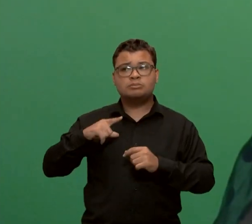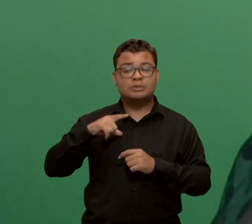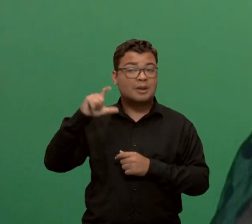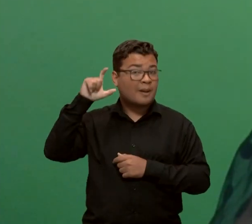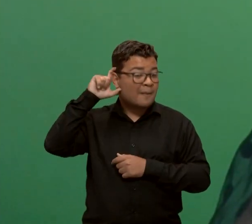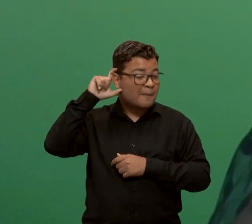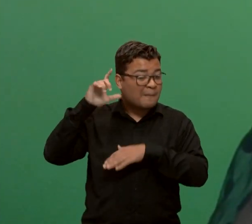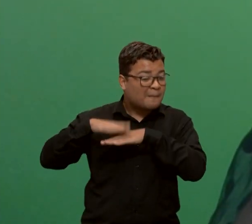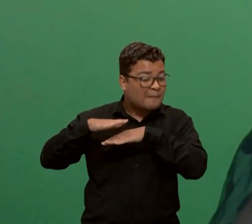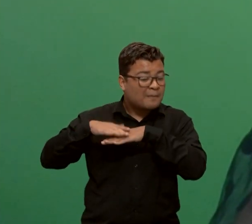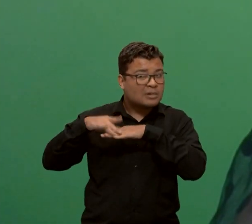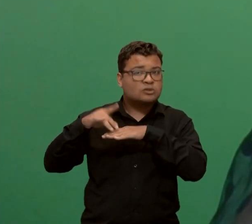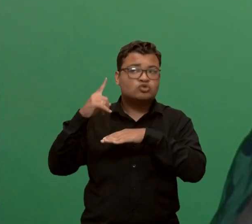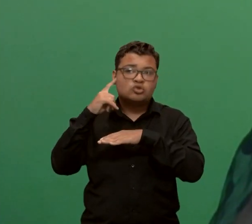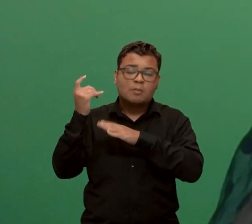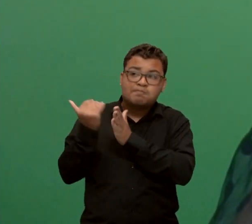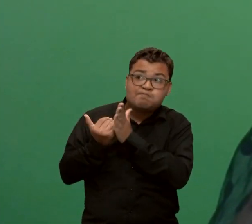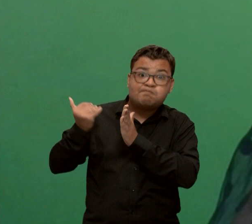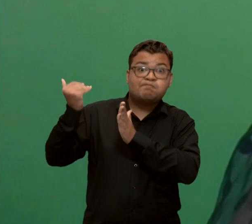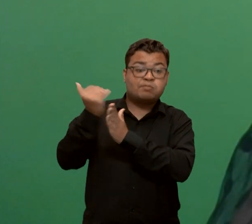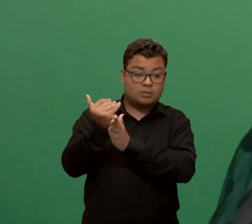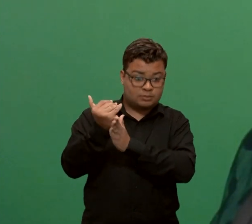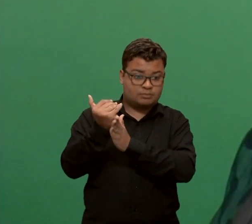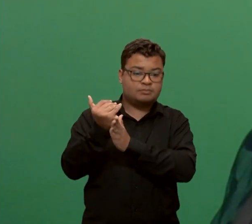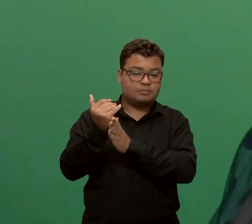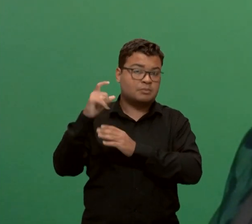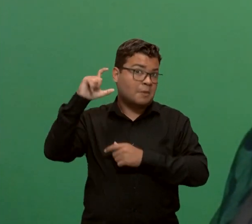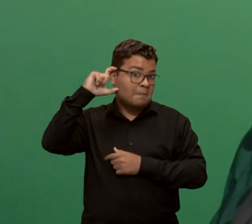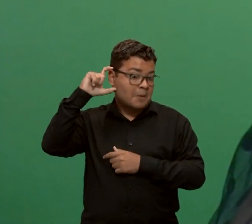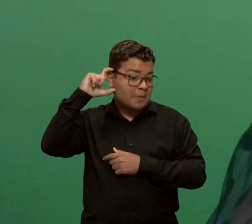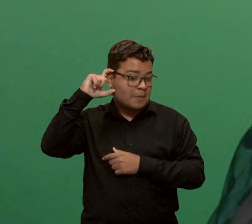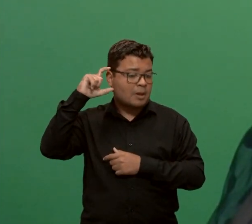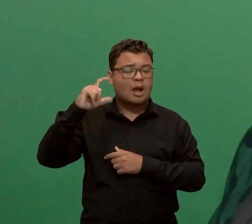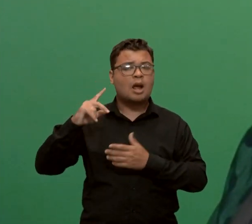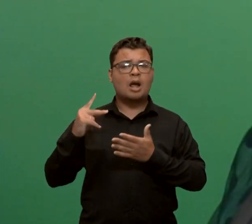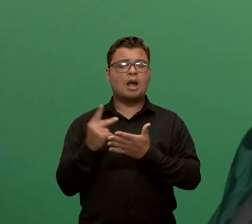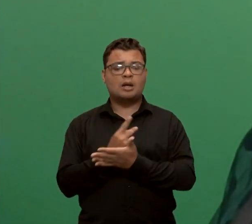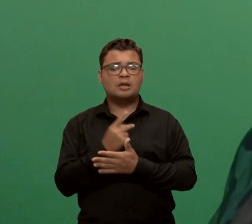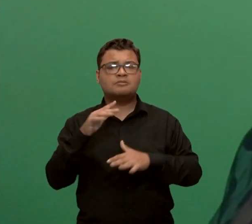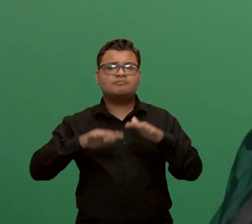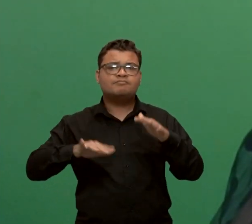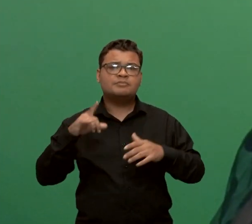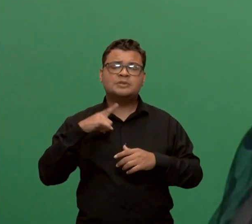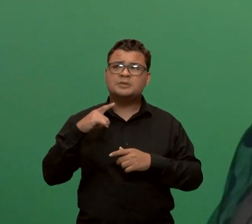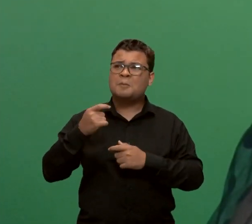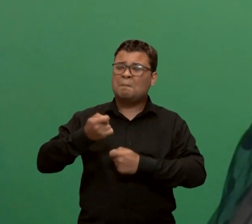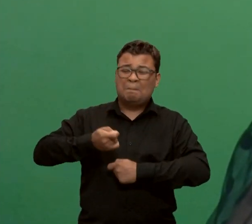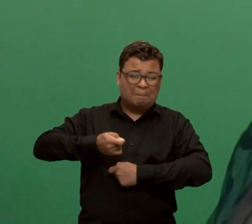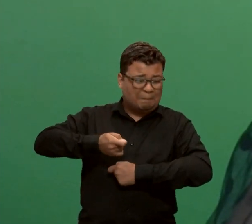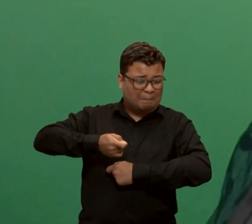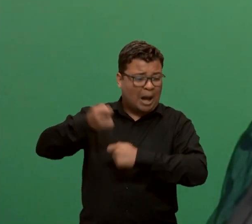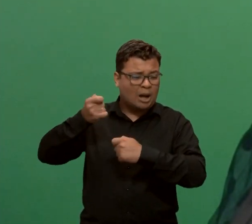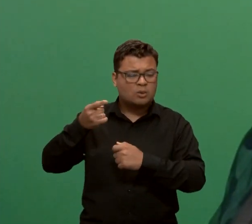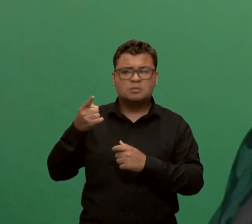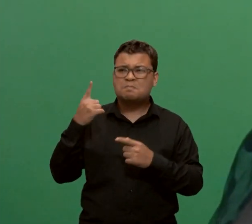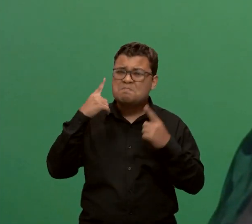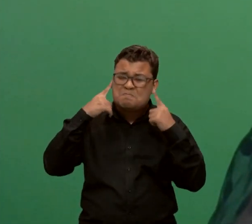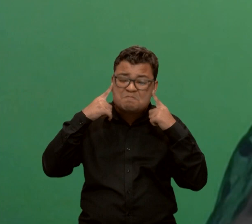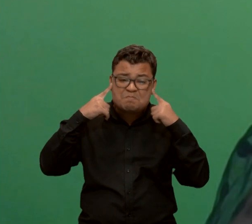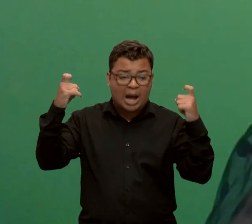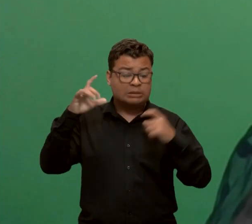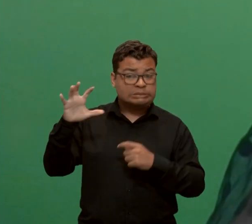estão ao redor, elas têm sim essa dificuldade, essa sensibilidade nesses barulhos